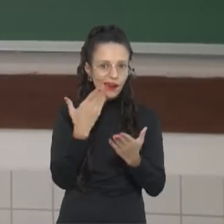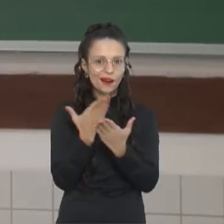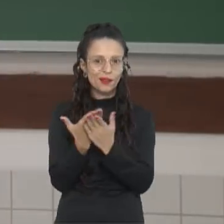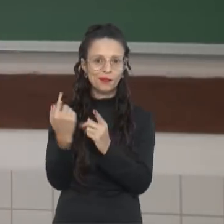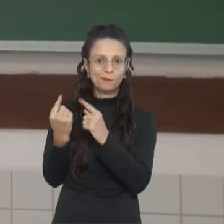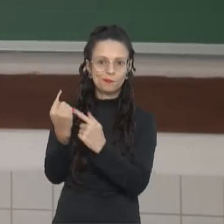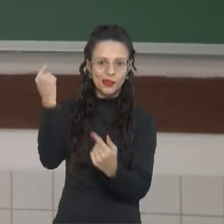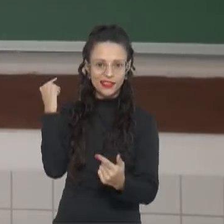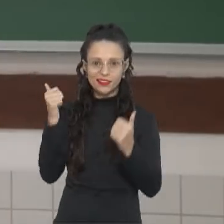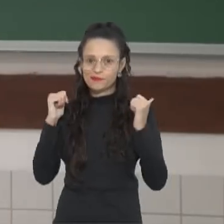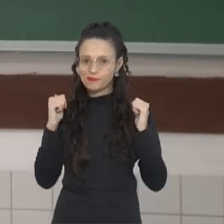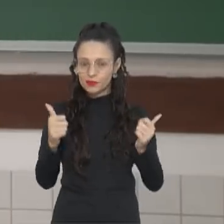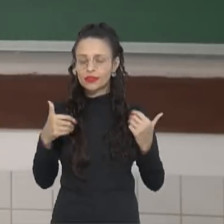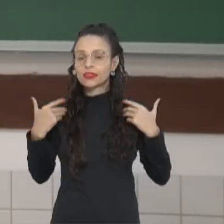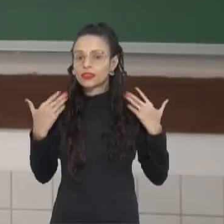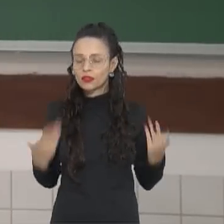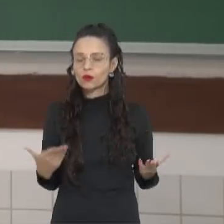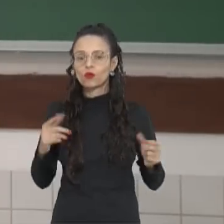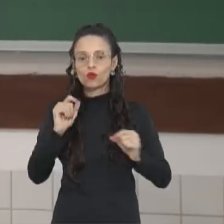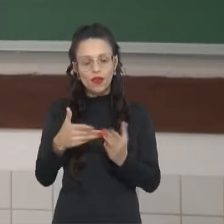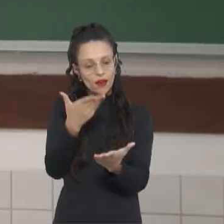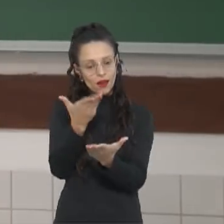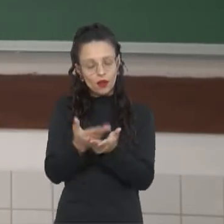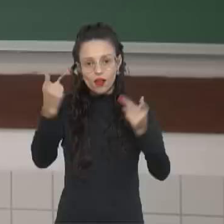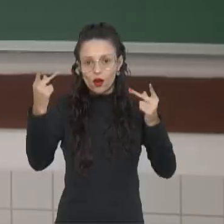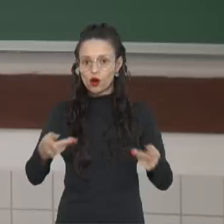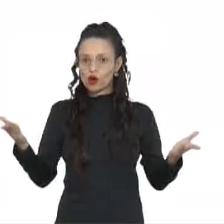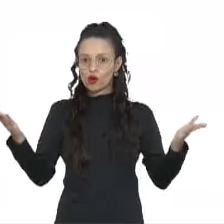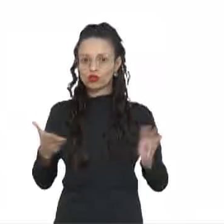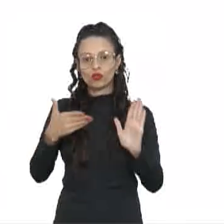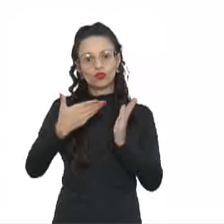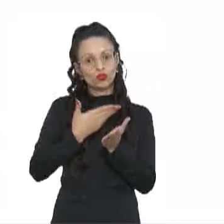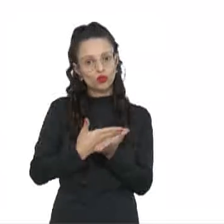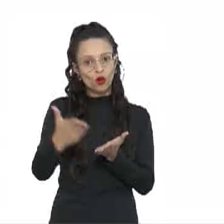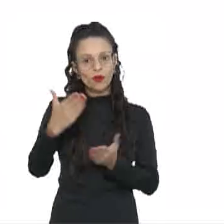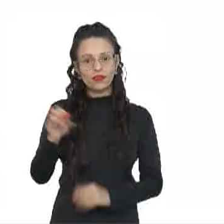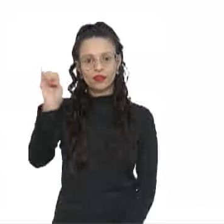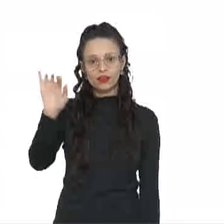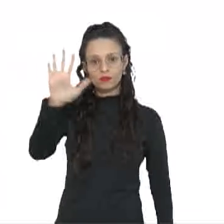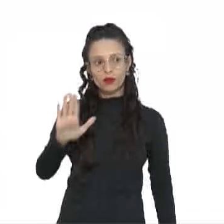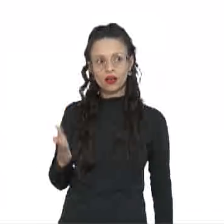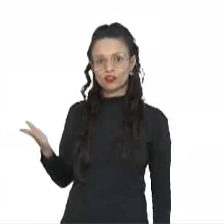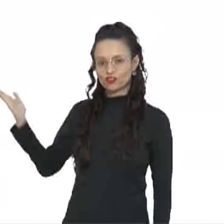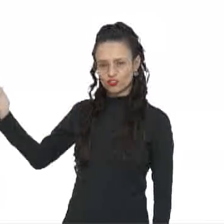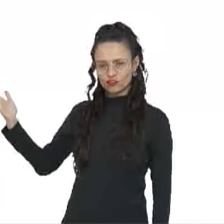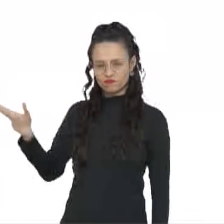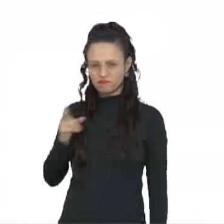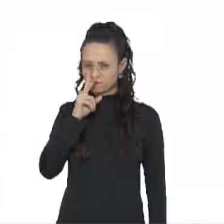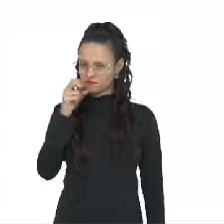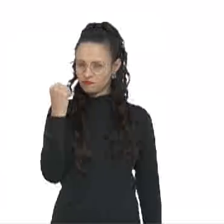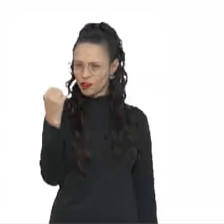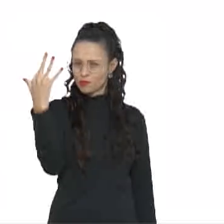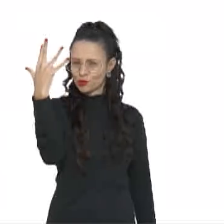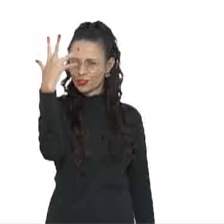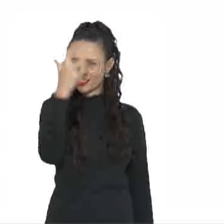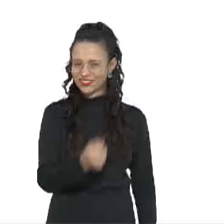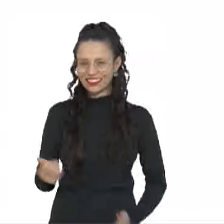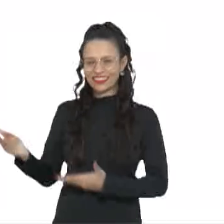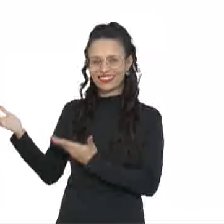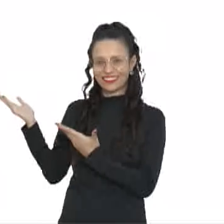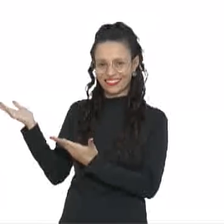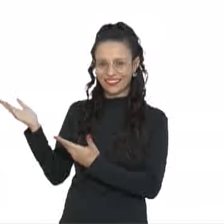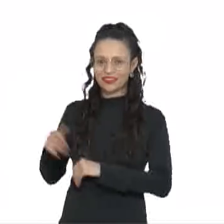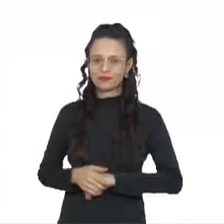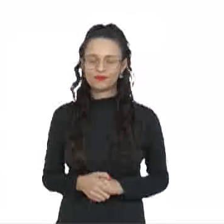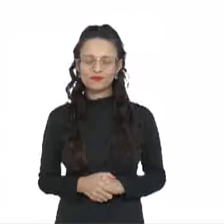aulas anteriores? Então, nossa aula de hoje começa com essa imagem bem forte aí para você, bem bonita na sua